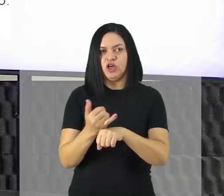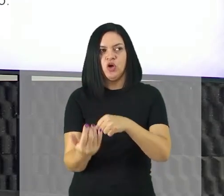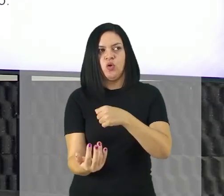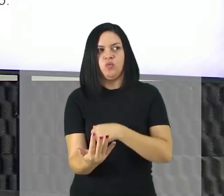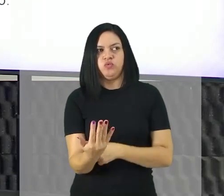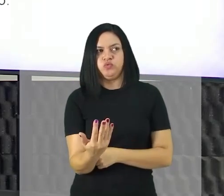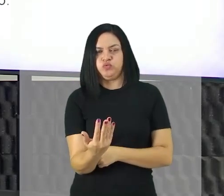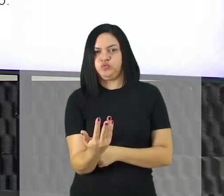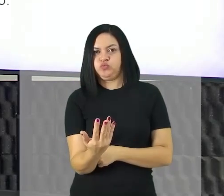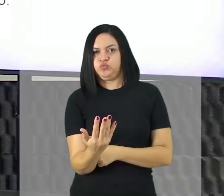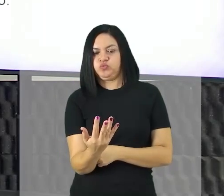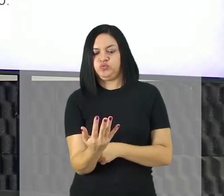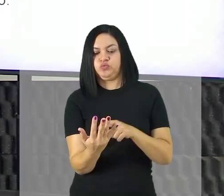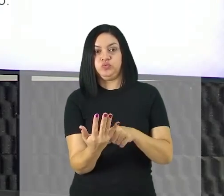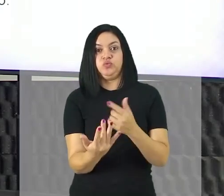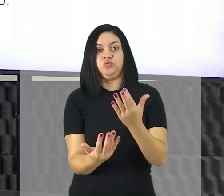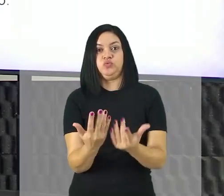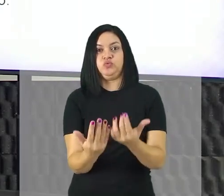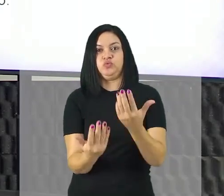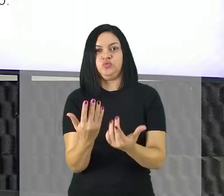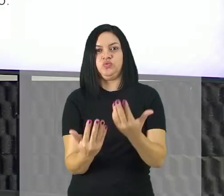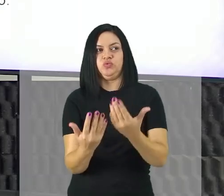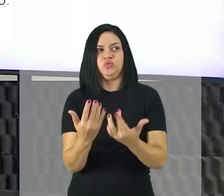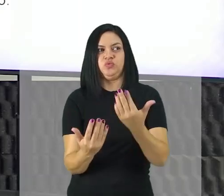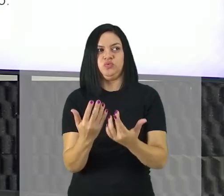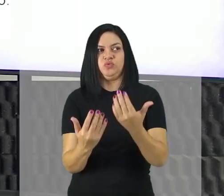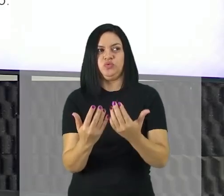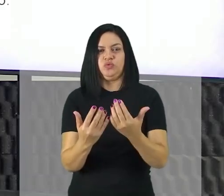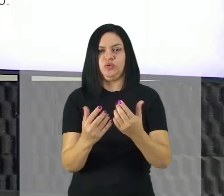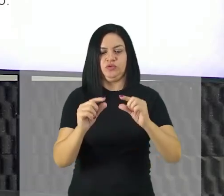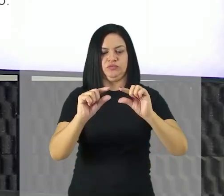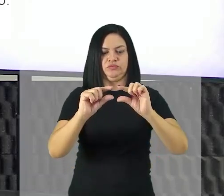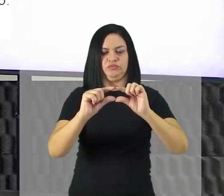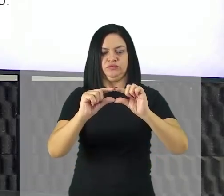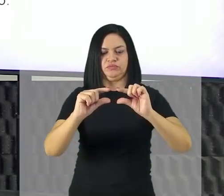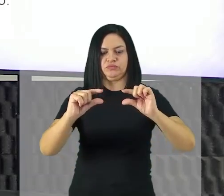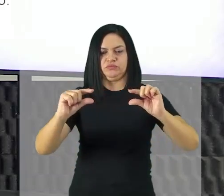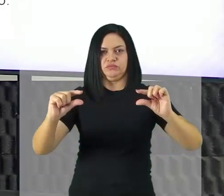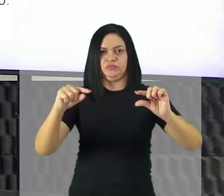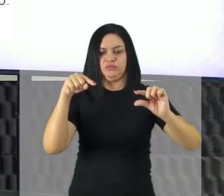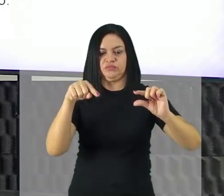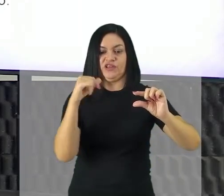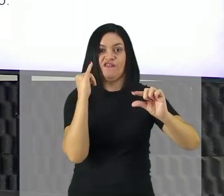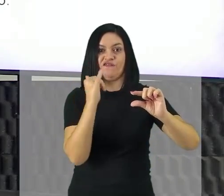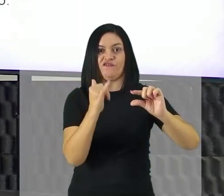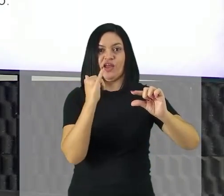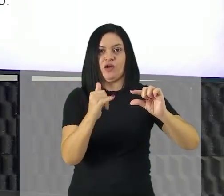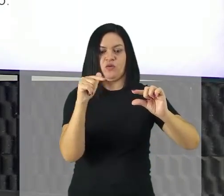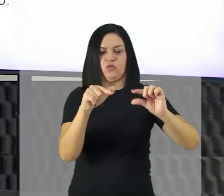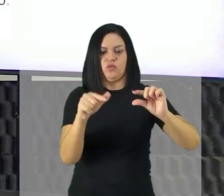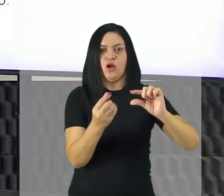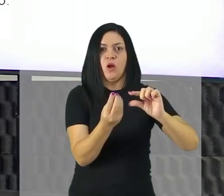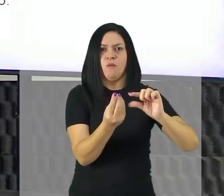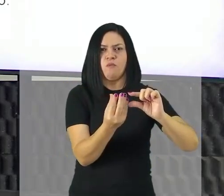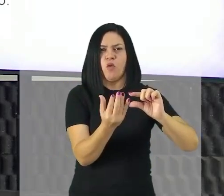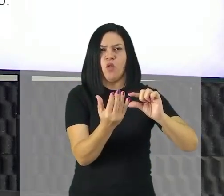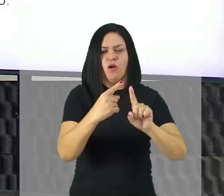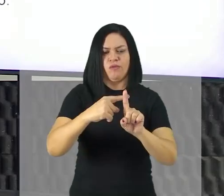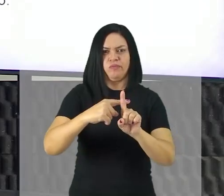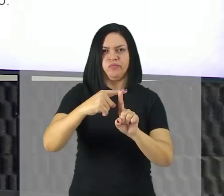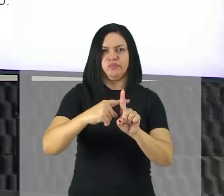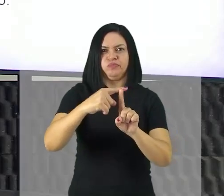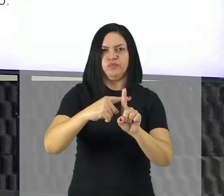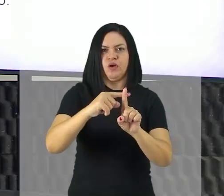o calor, quando você esquenta aqui, essas partículas que estão mais próximas, elas aumentam a